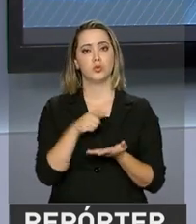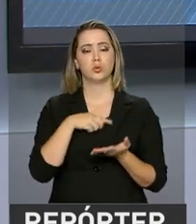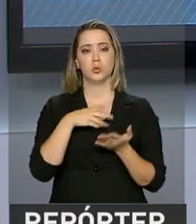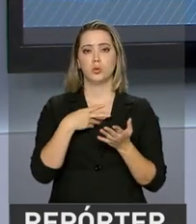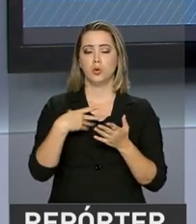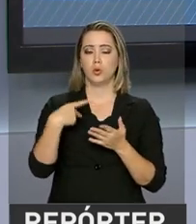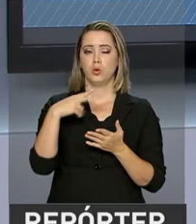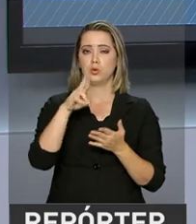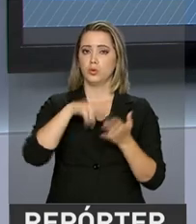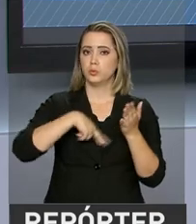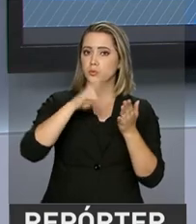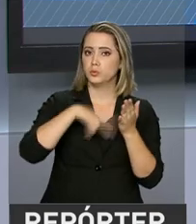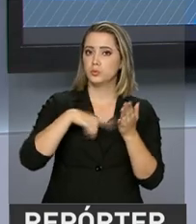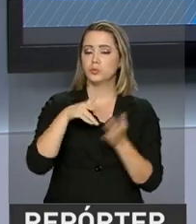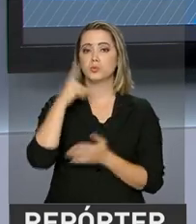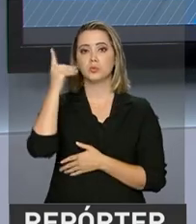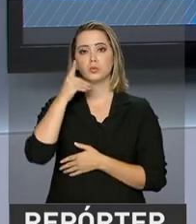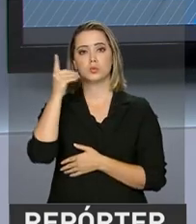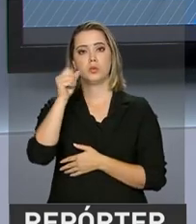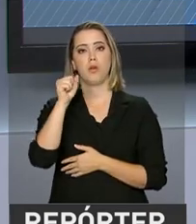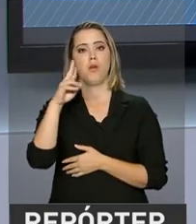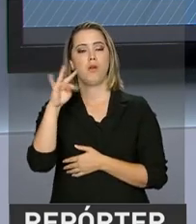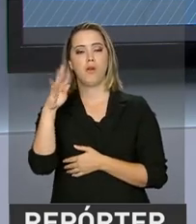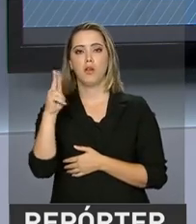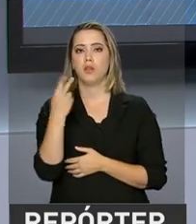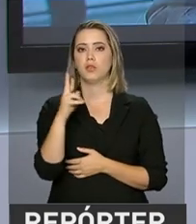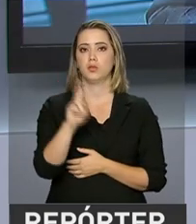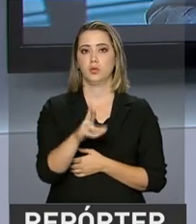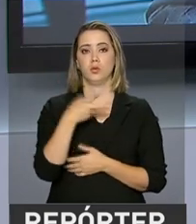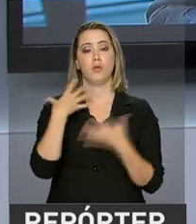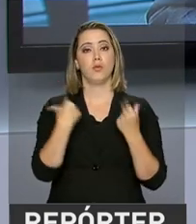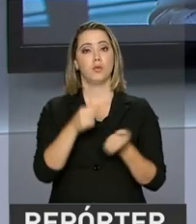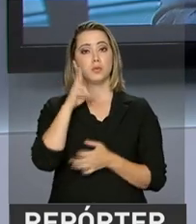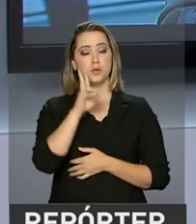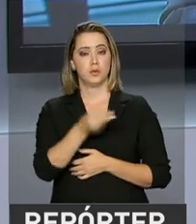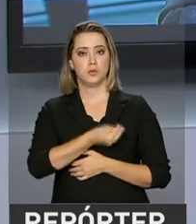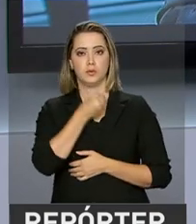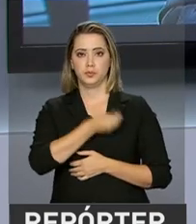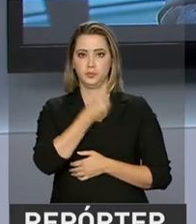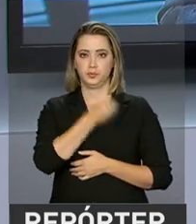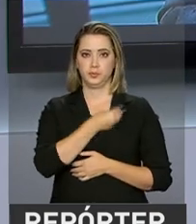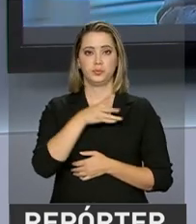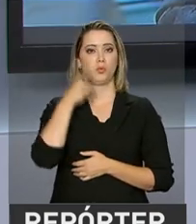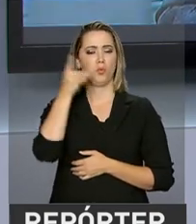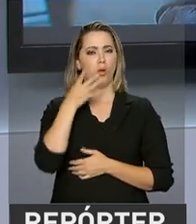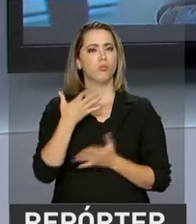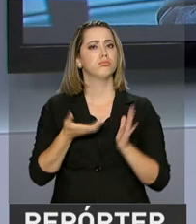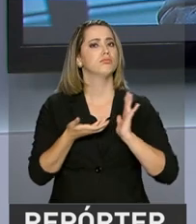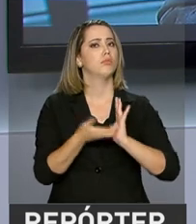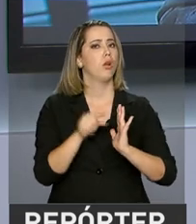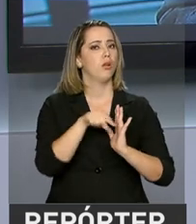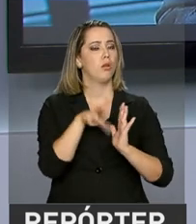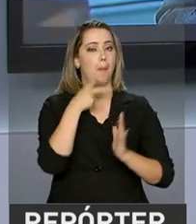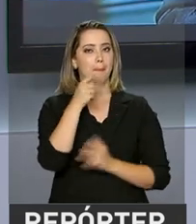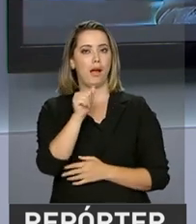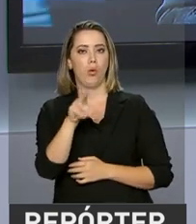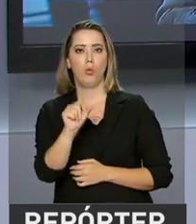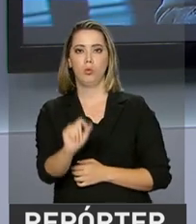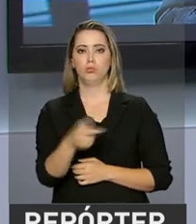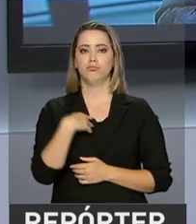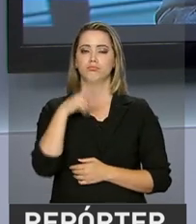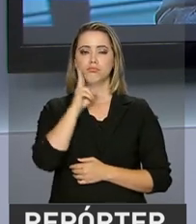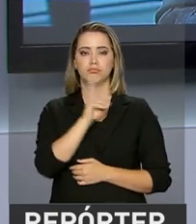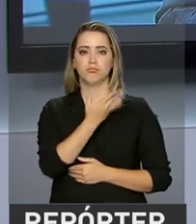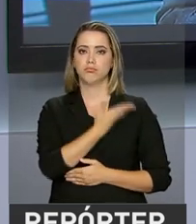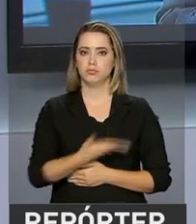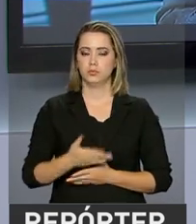relator, deputado Arthur Oliveira Maia. Vamos ao vivo à Câmara dos Deputados conversar com Paulo Lassalve, que acompanha toda essa movimentação por lá. Paulo,